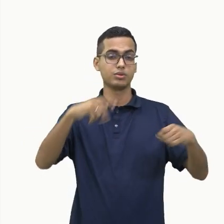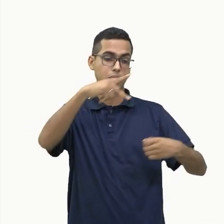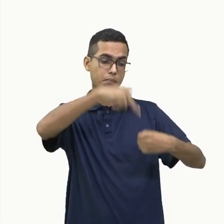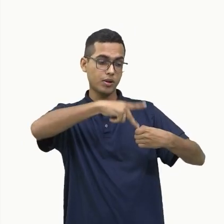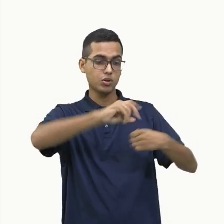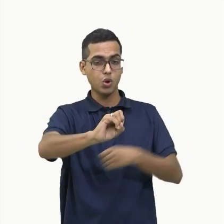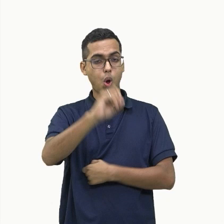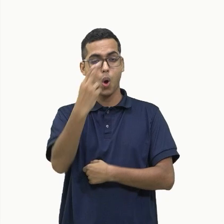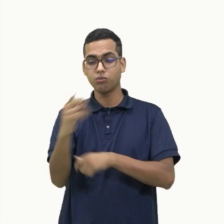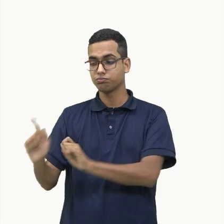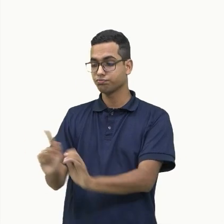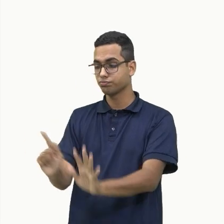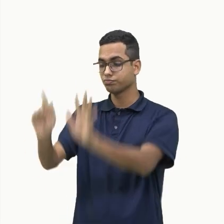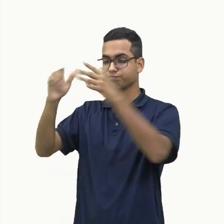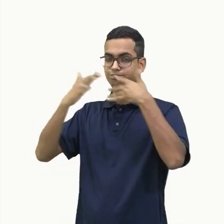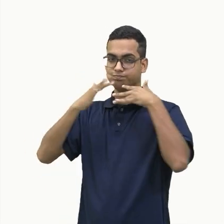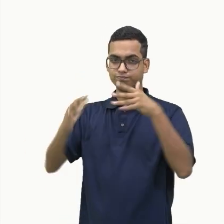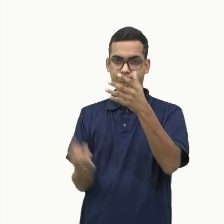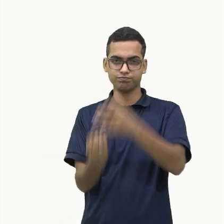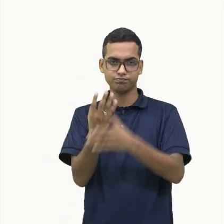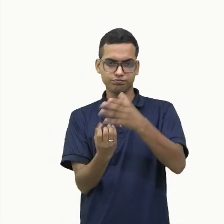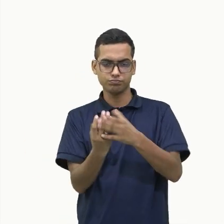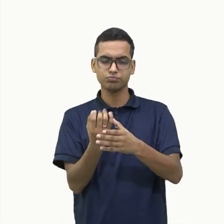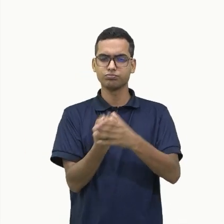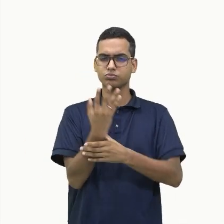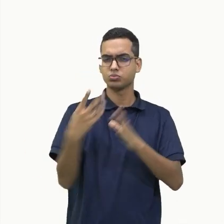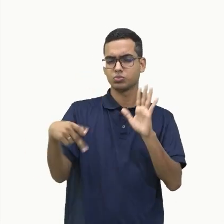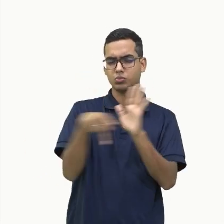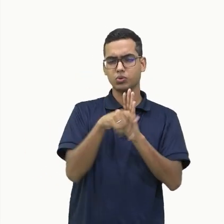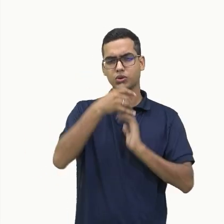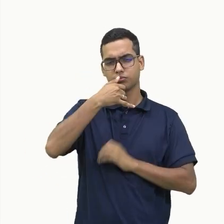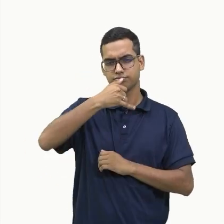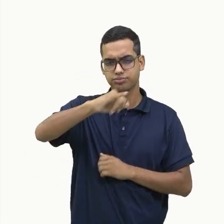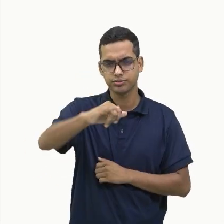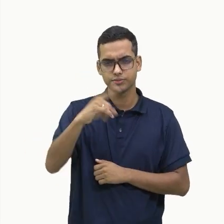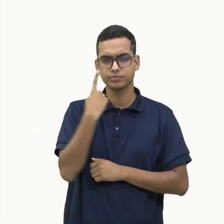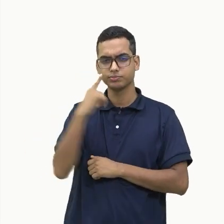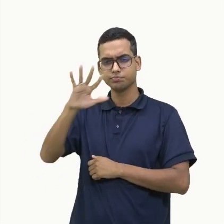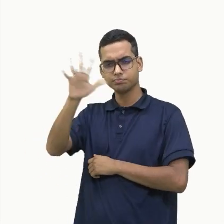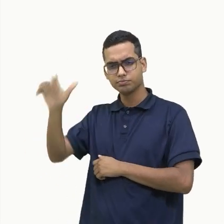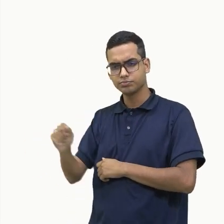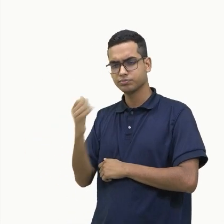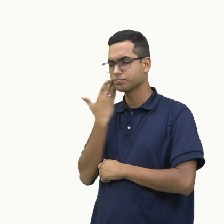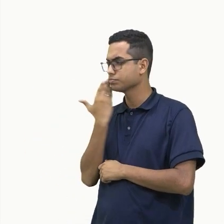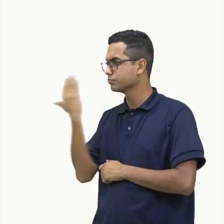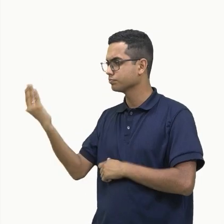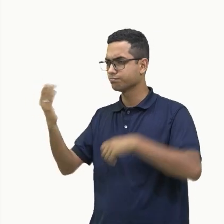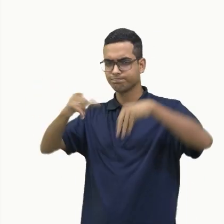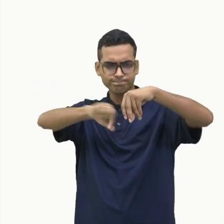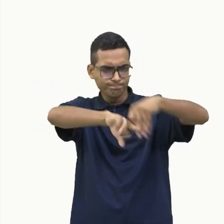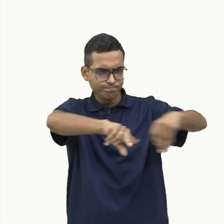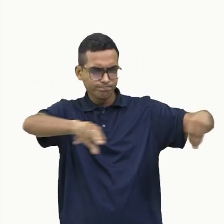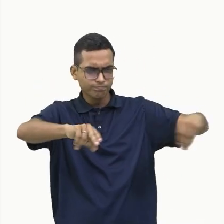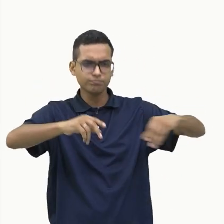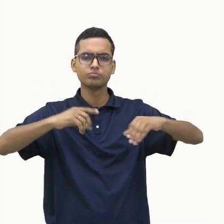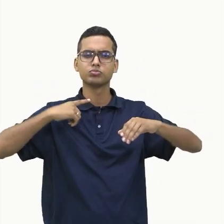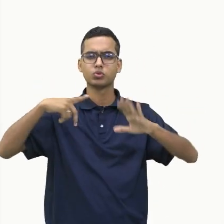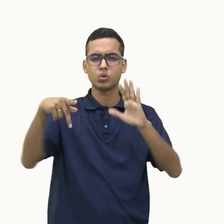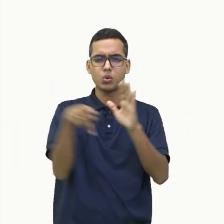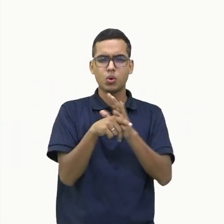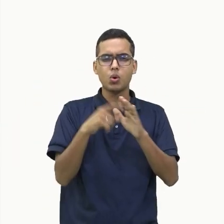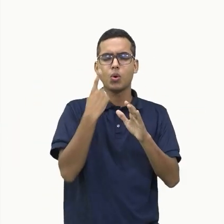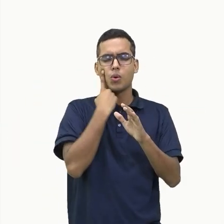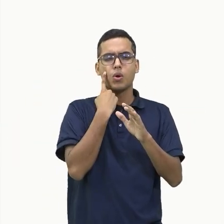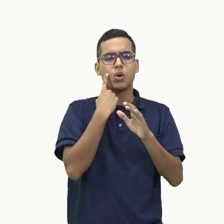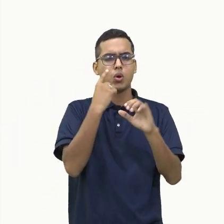energia, tá? Agora, a gente também pode observar através deste mapa, né, minas e indústrias que acabam